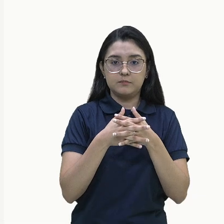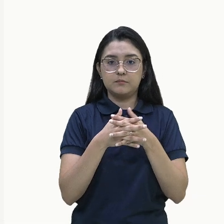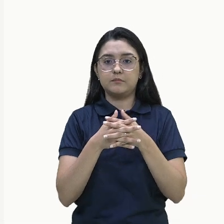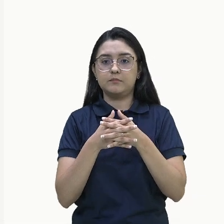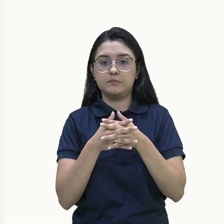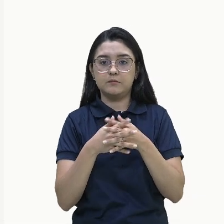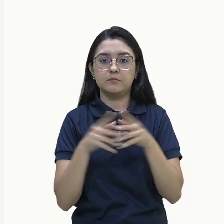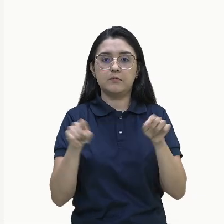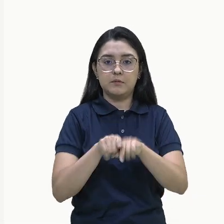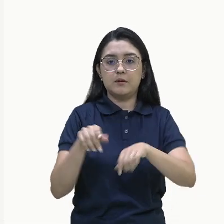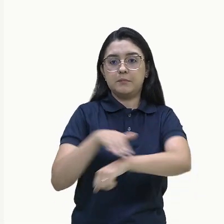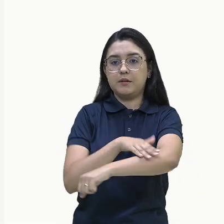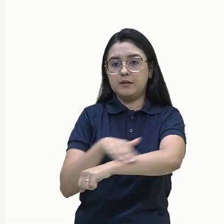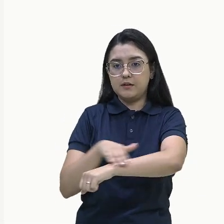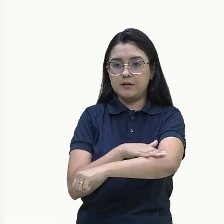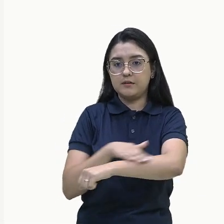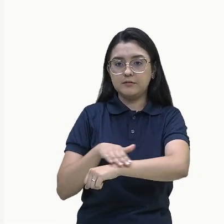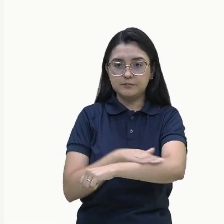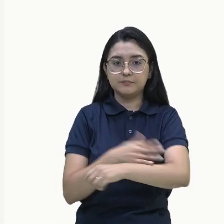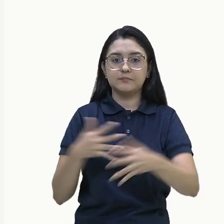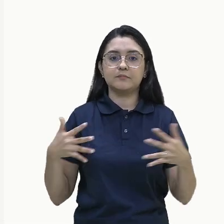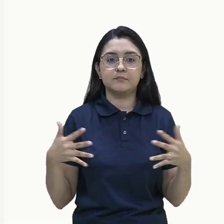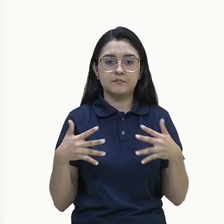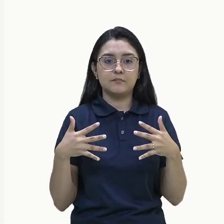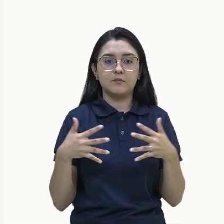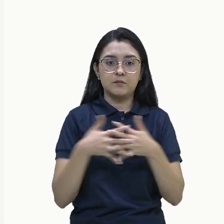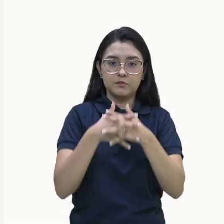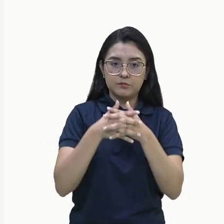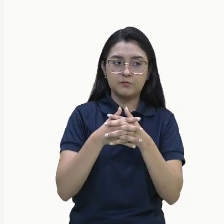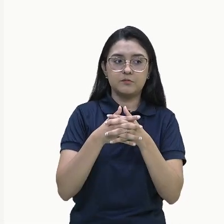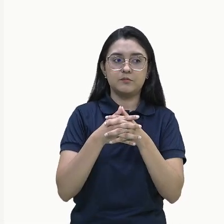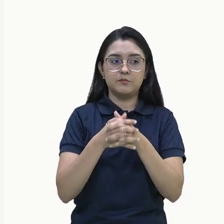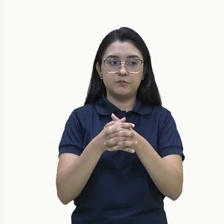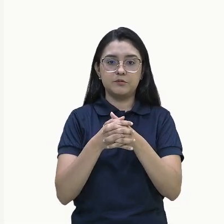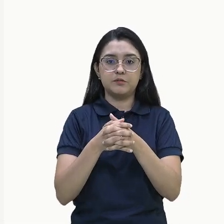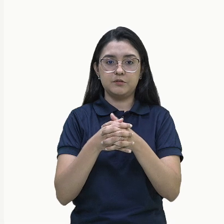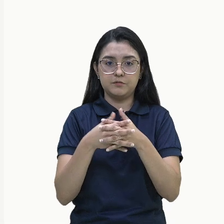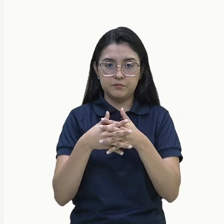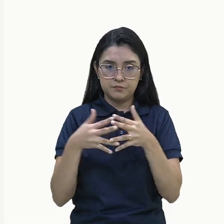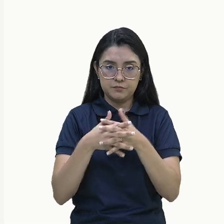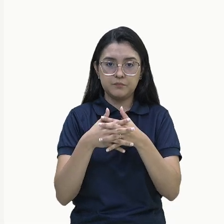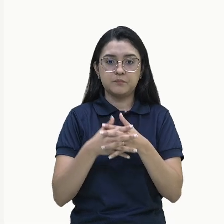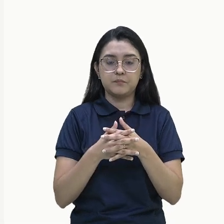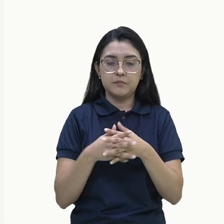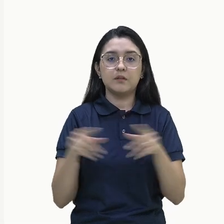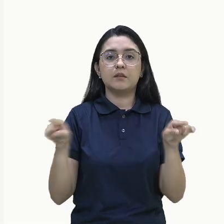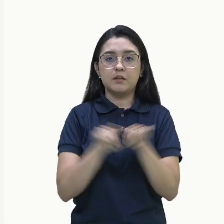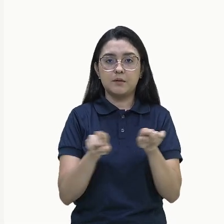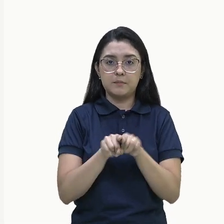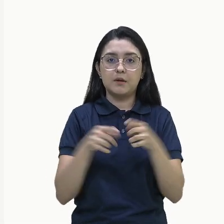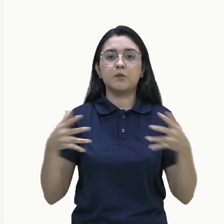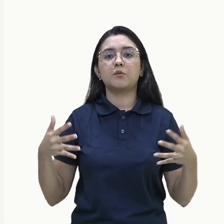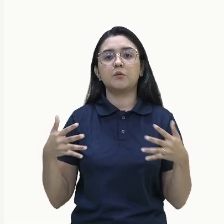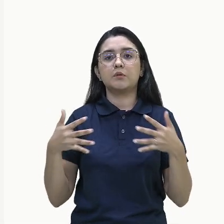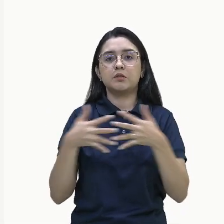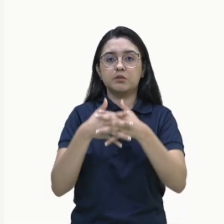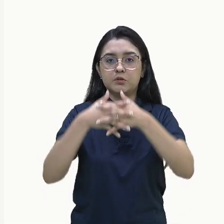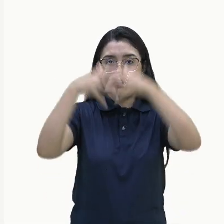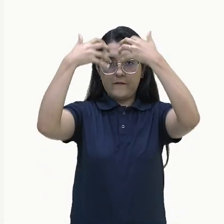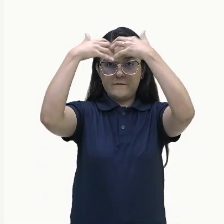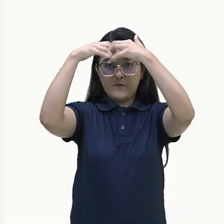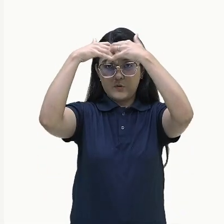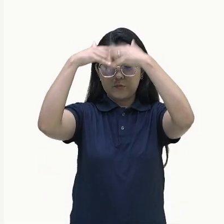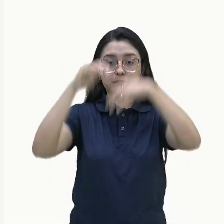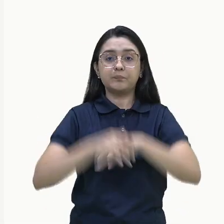também o tecido epitelial, o tecido conjuntivo e o tecido nervoso.